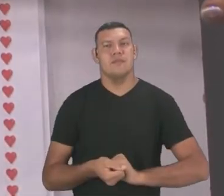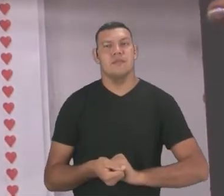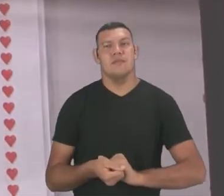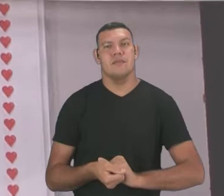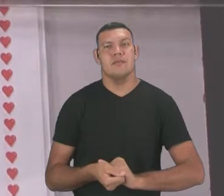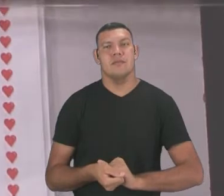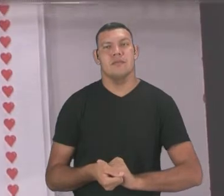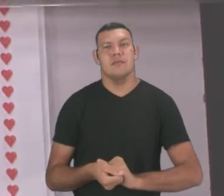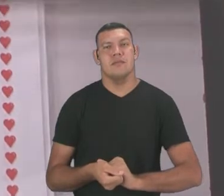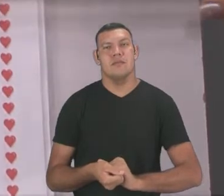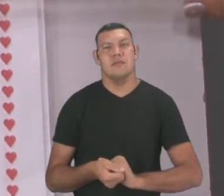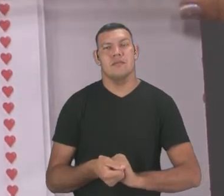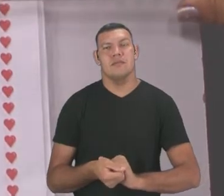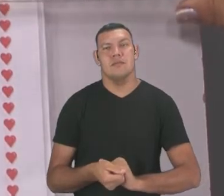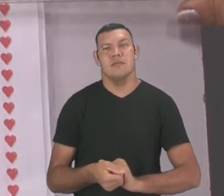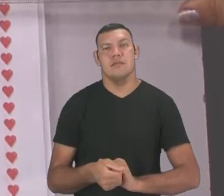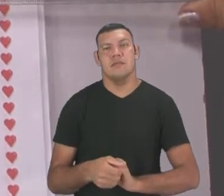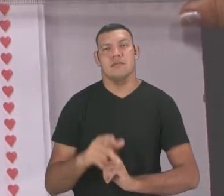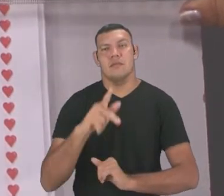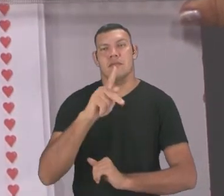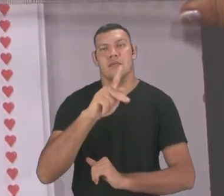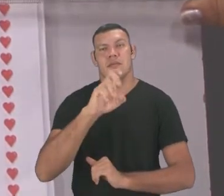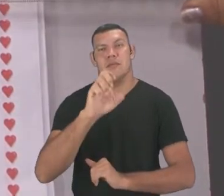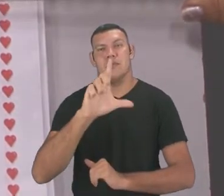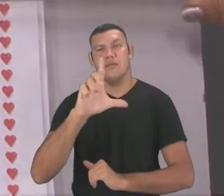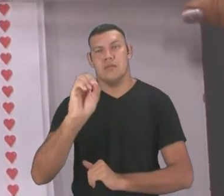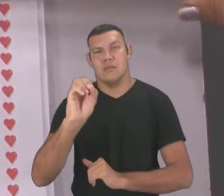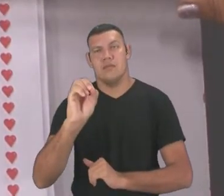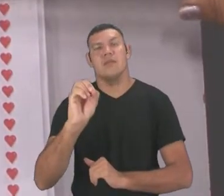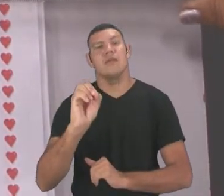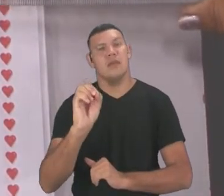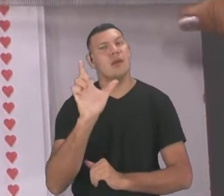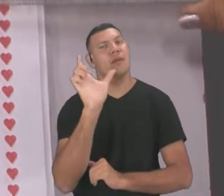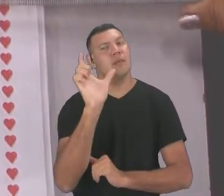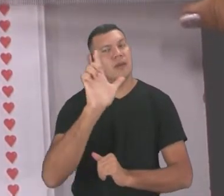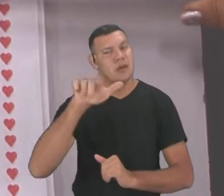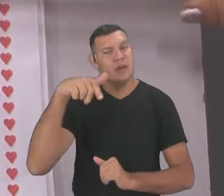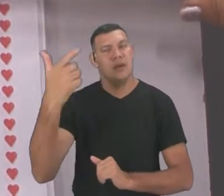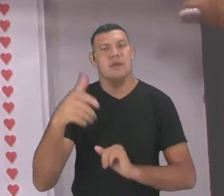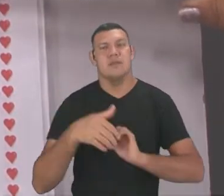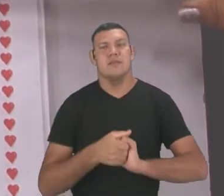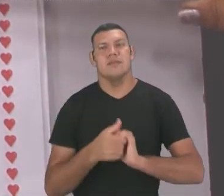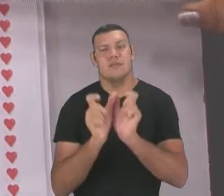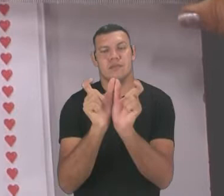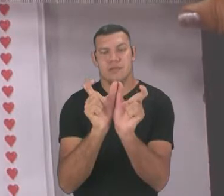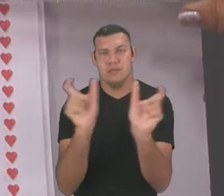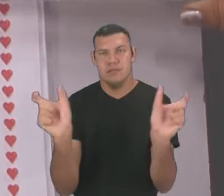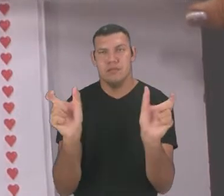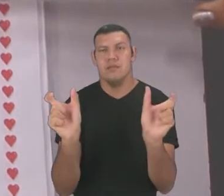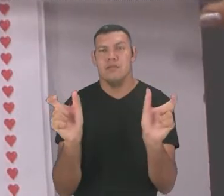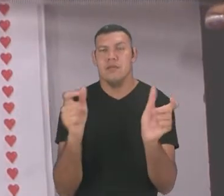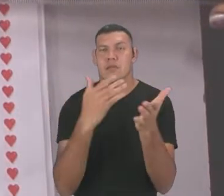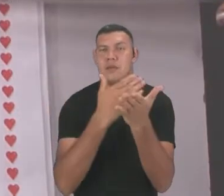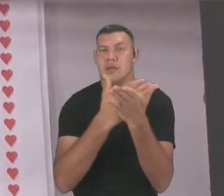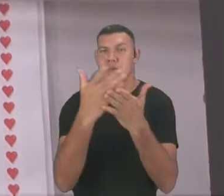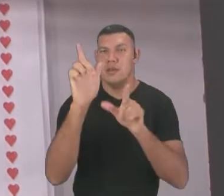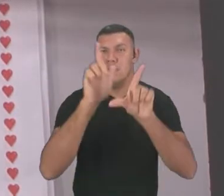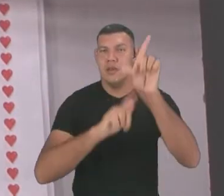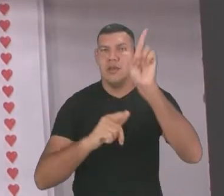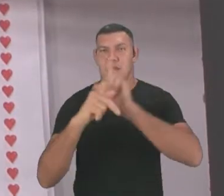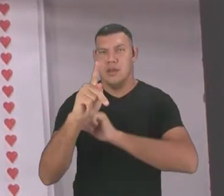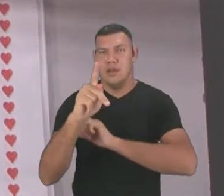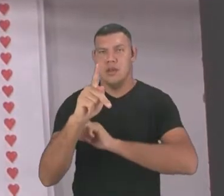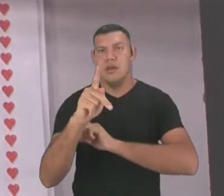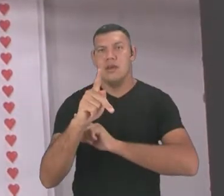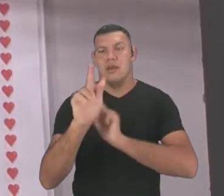e pelo chão pelo outra palavra inicia na letra P